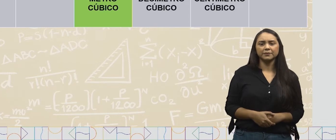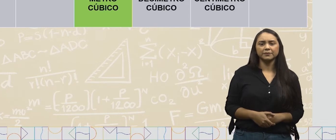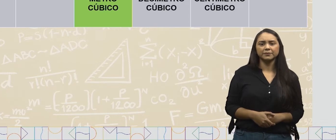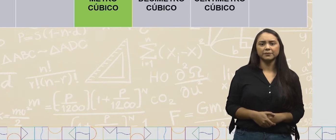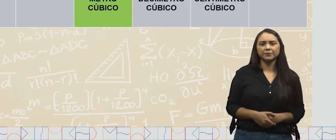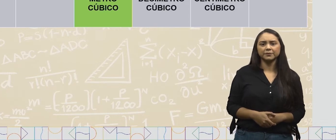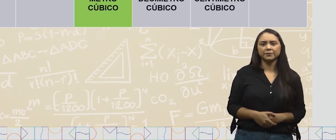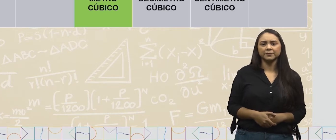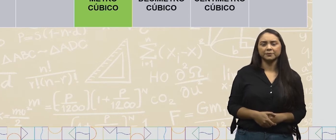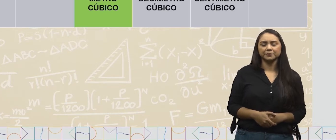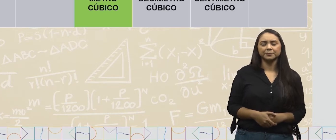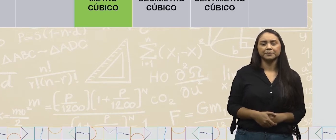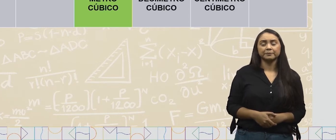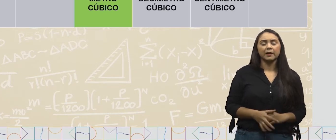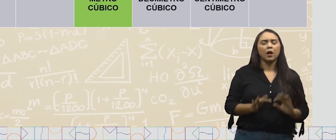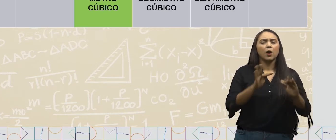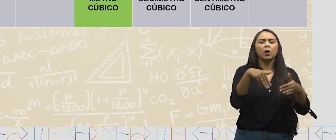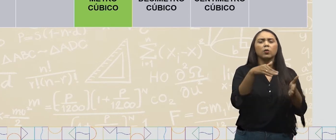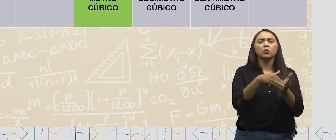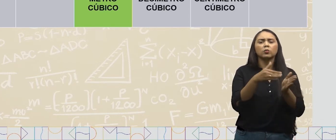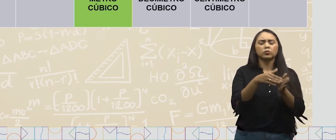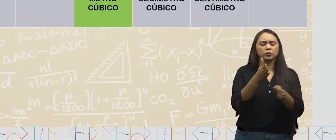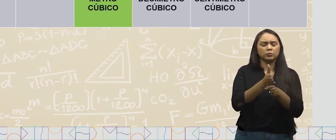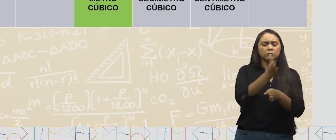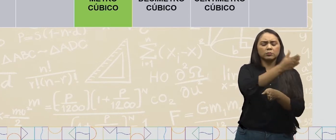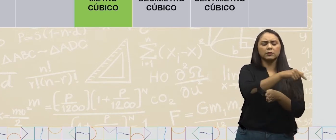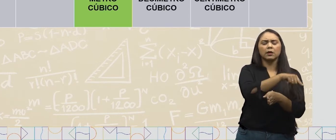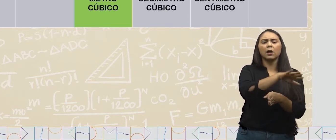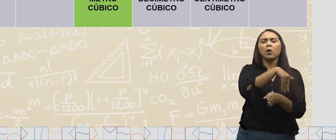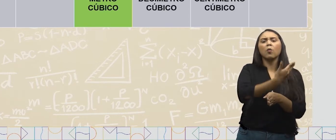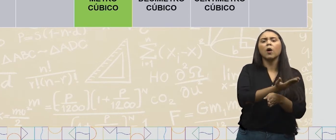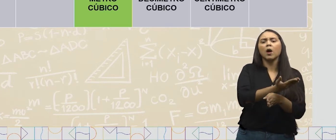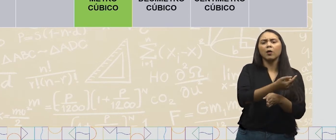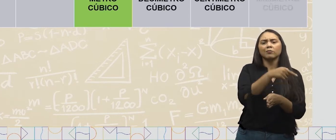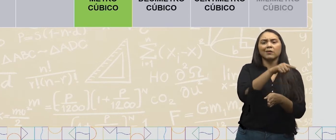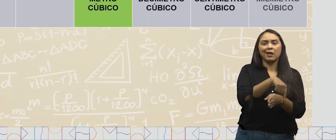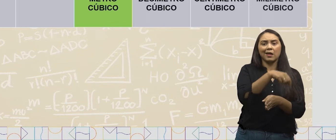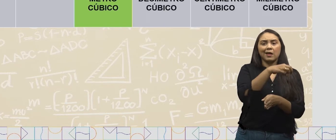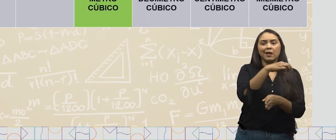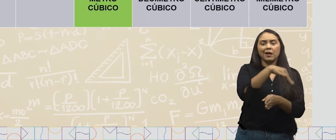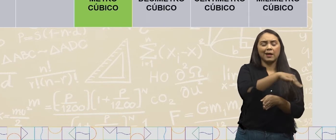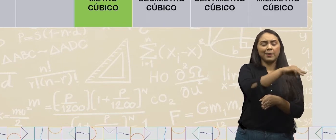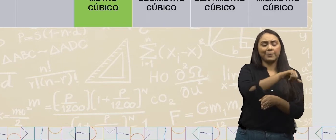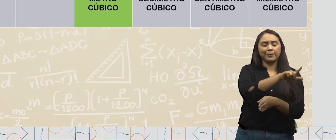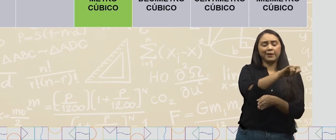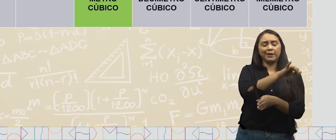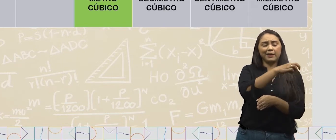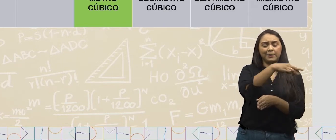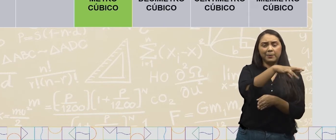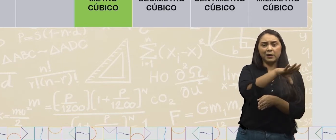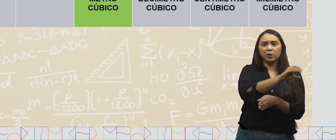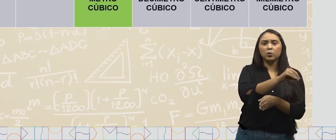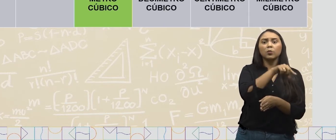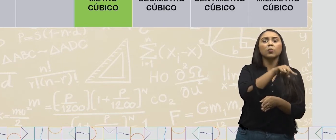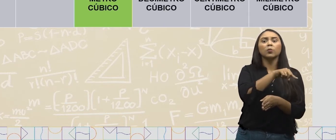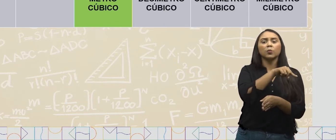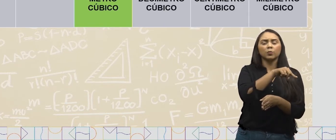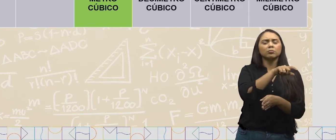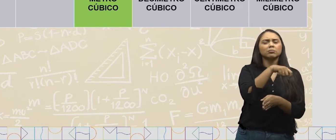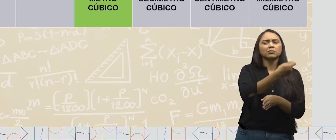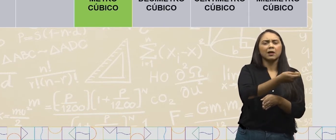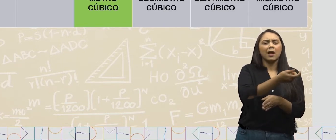simbolizando o cubo. Por fim, o milímetro cúbico, que é um metro cúbico dividido em